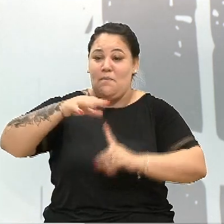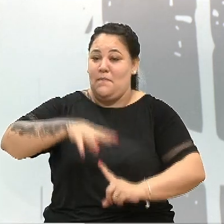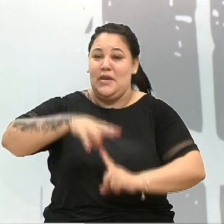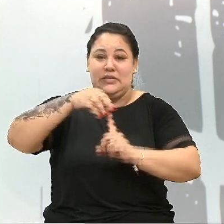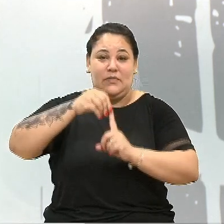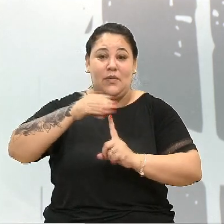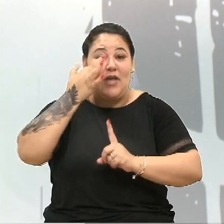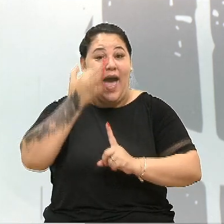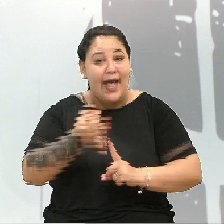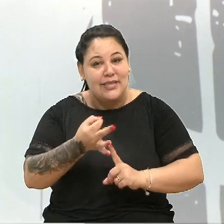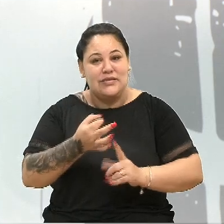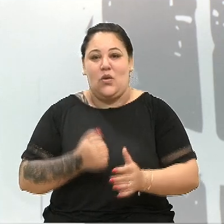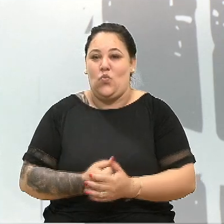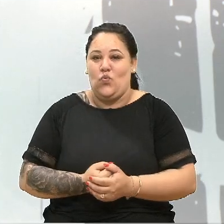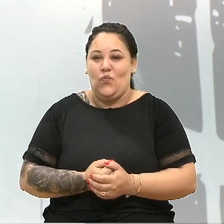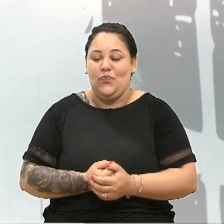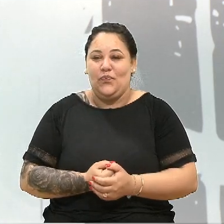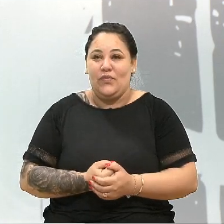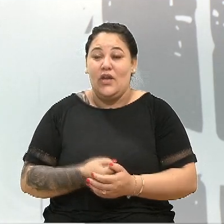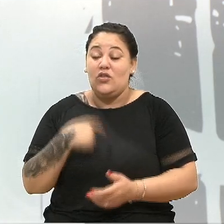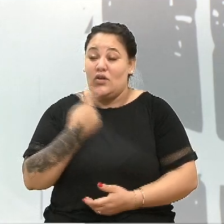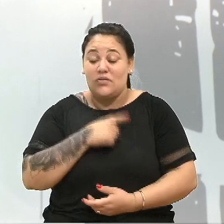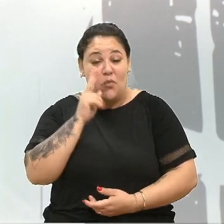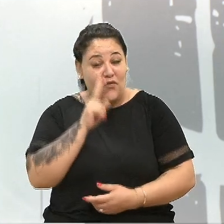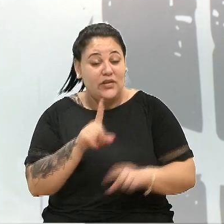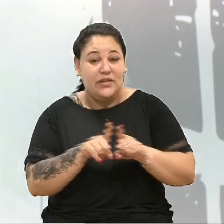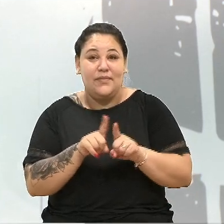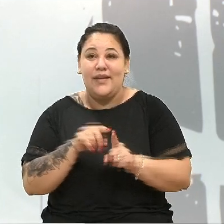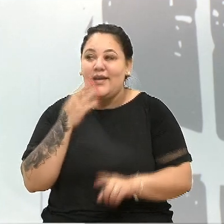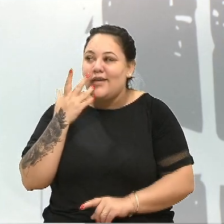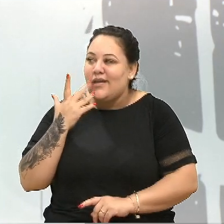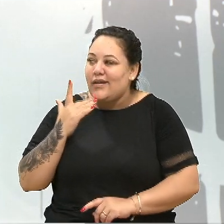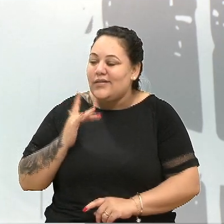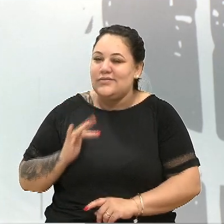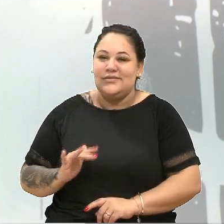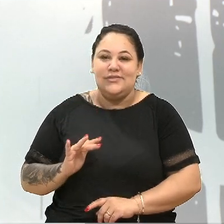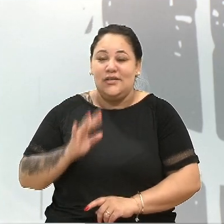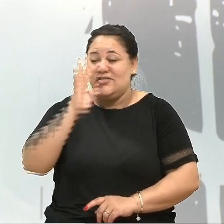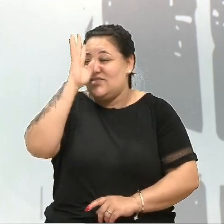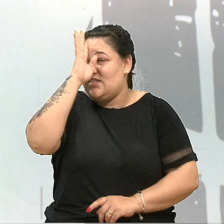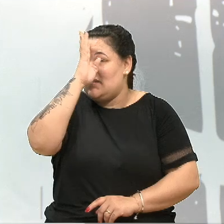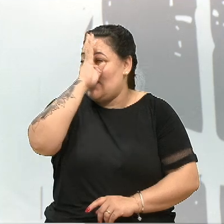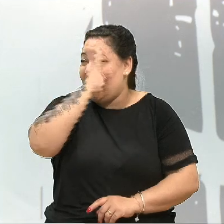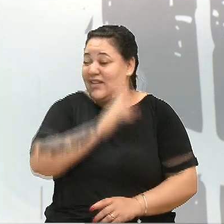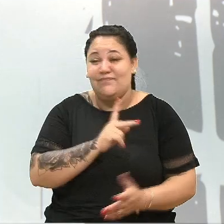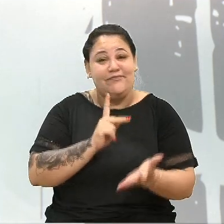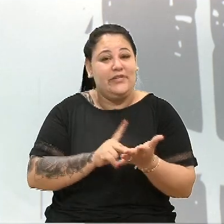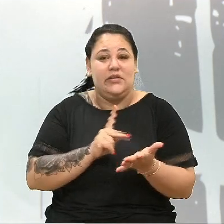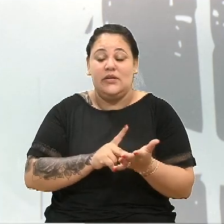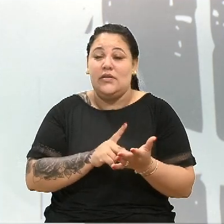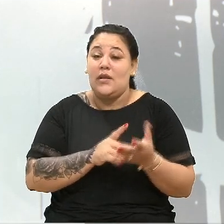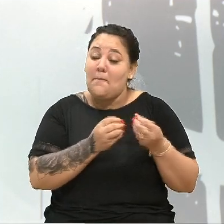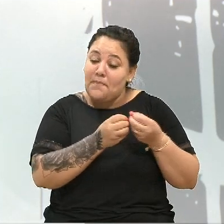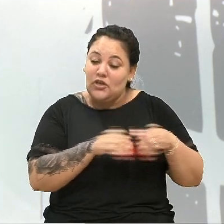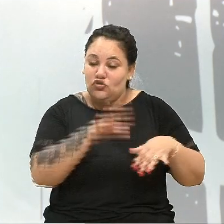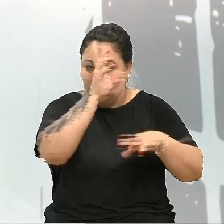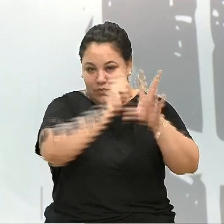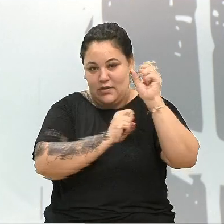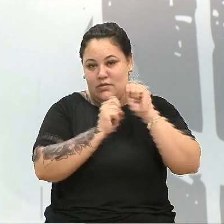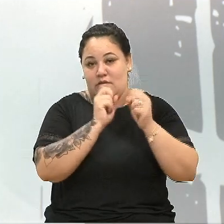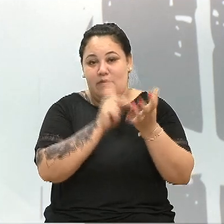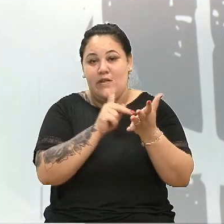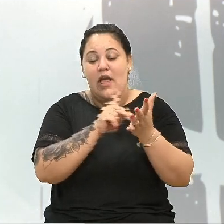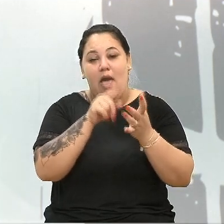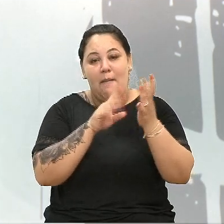da atenção. Né? Nós estamos vendo crianças com déficit de atenção muito grande e que vai prejudicar no seu aprendizado. Então, essa é a preocupação